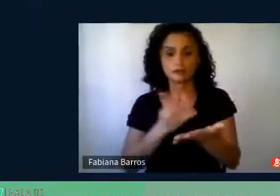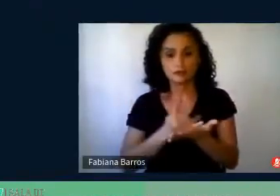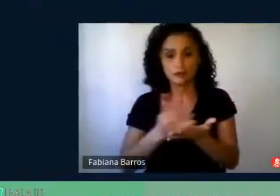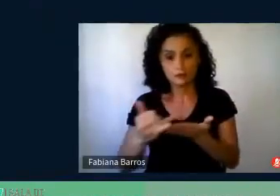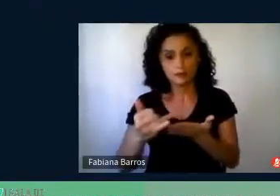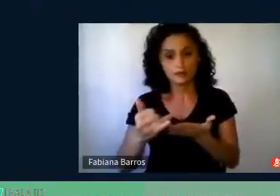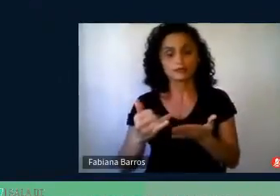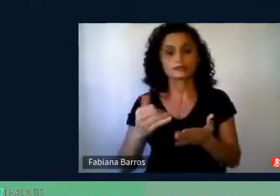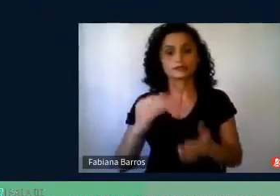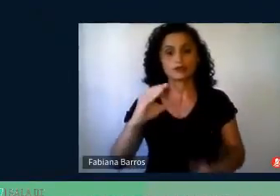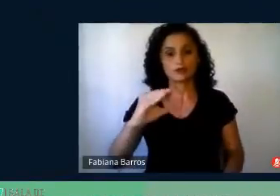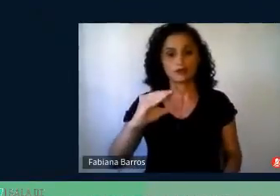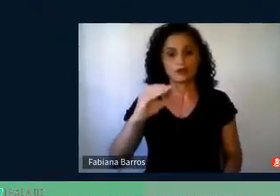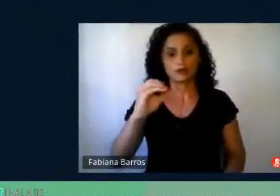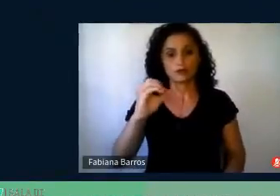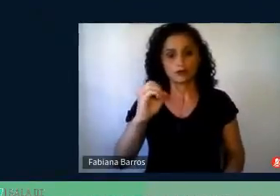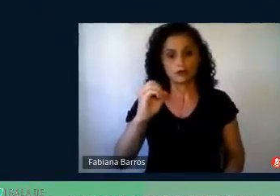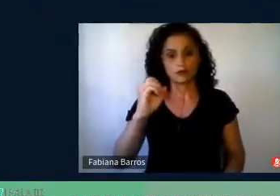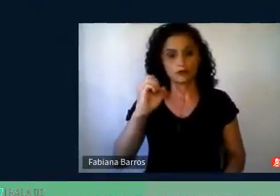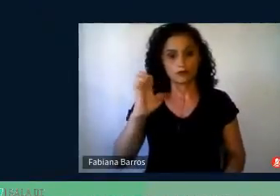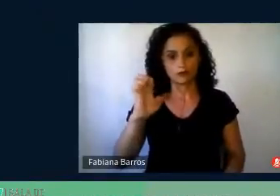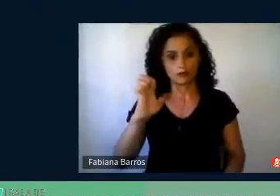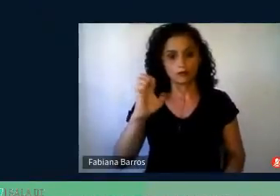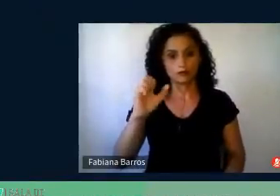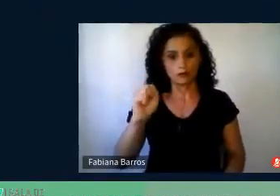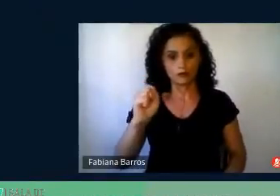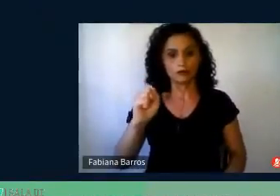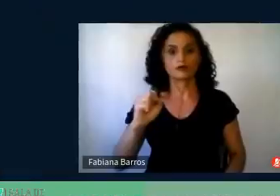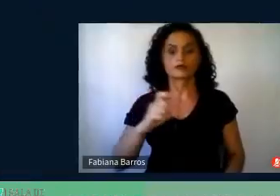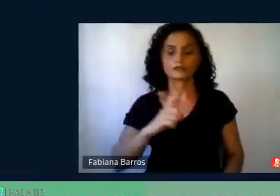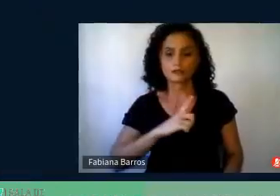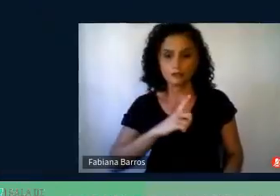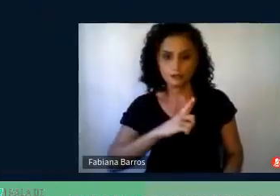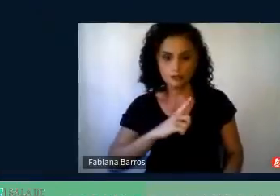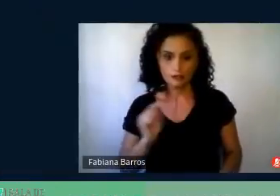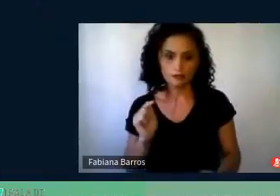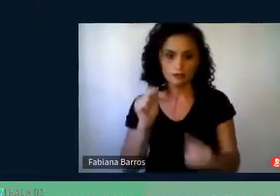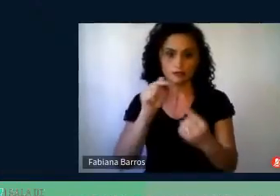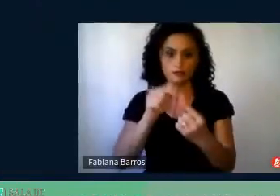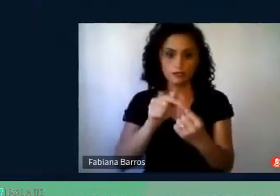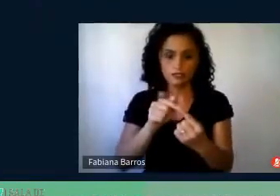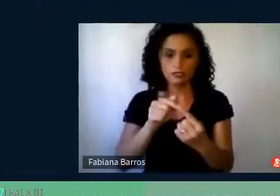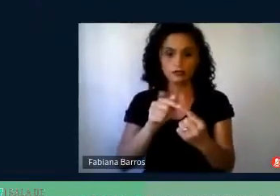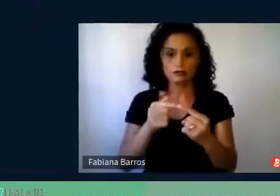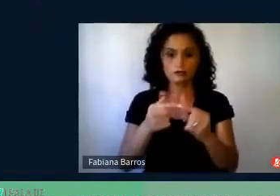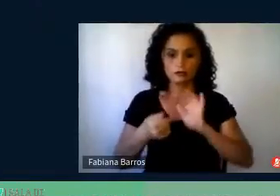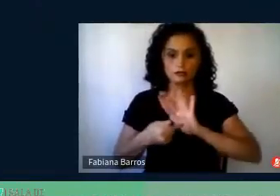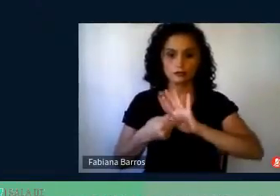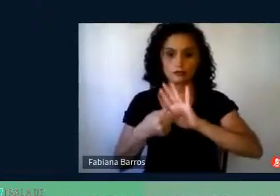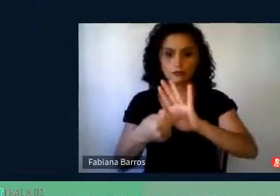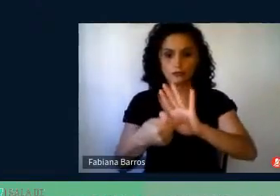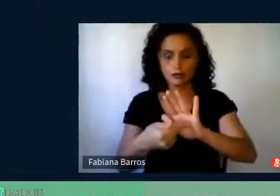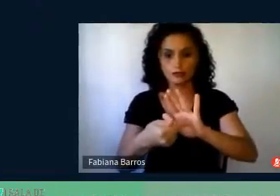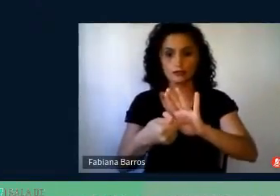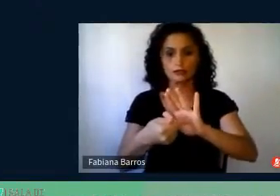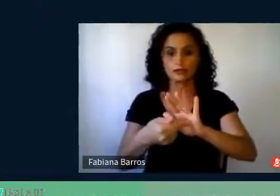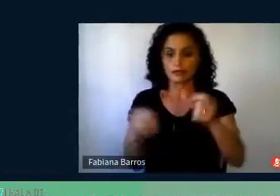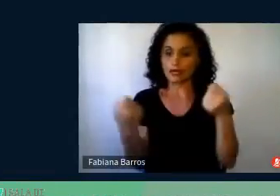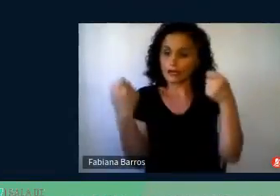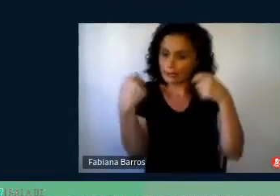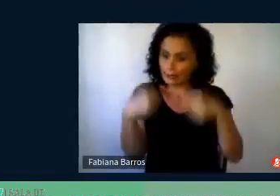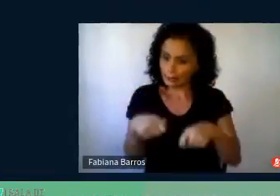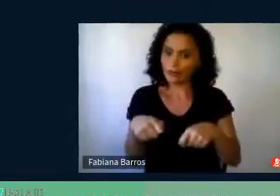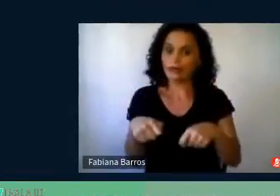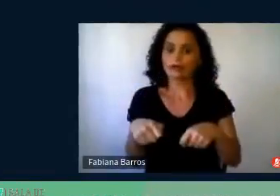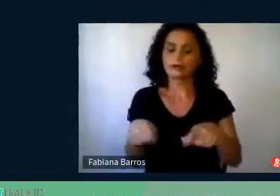ele tem uma organização para tentar ter essa capacidade de que a gente tenha a capacidade de expansão, de crescer, de ampliar a resposta,